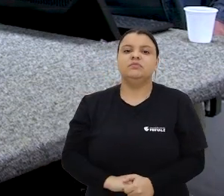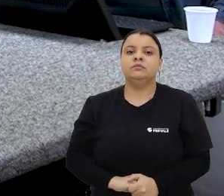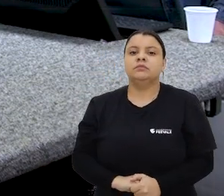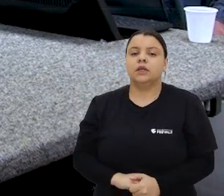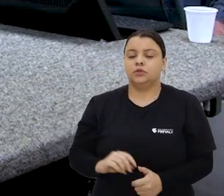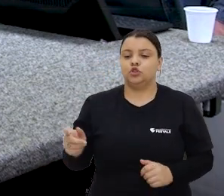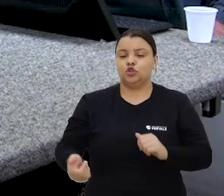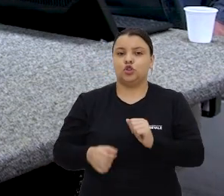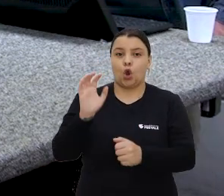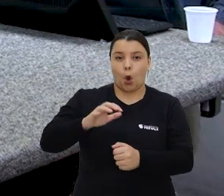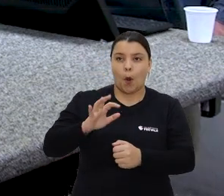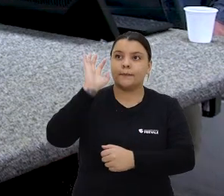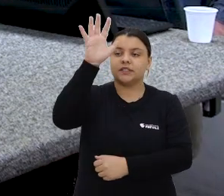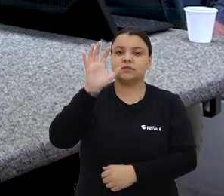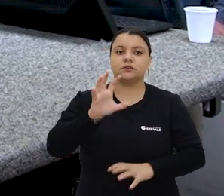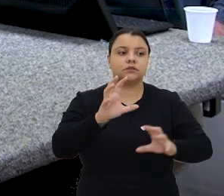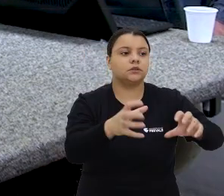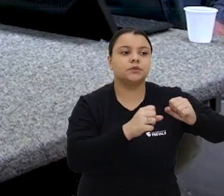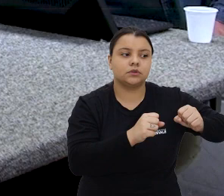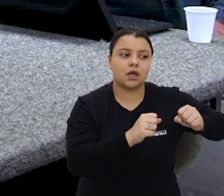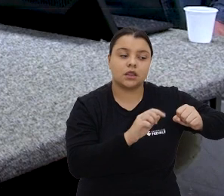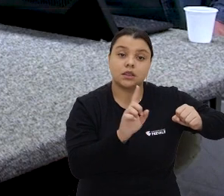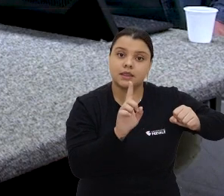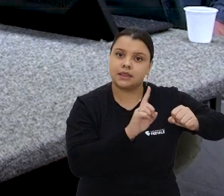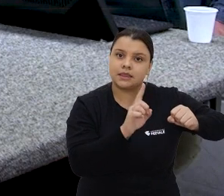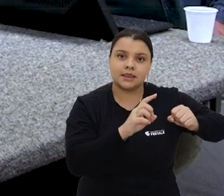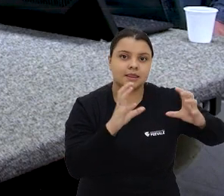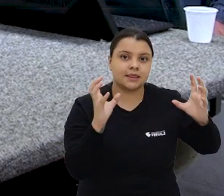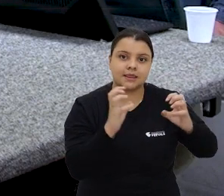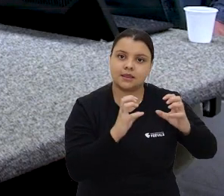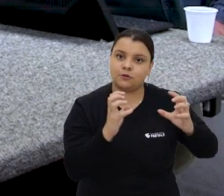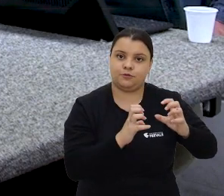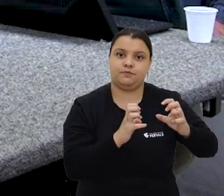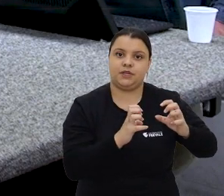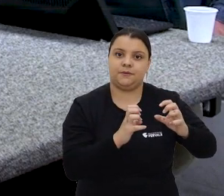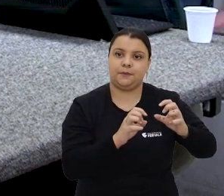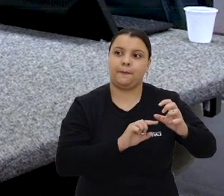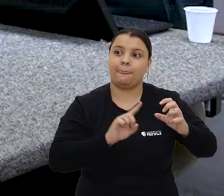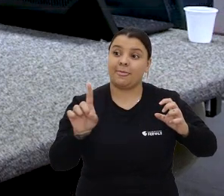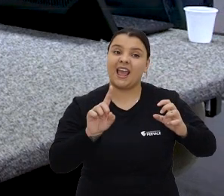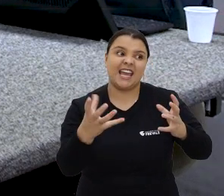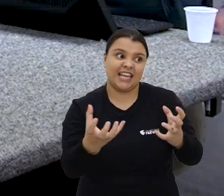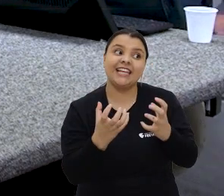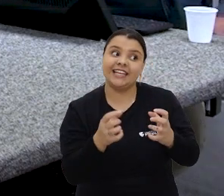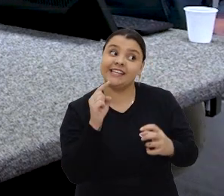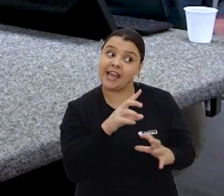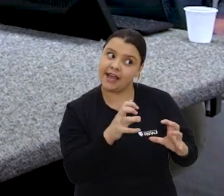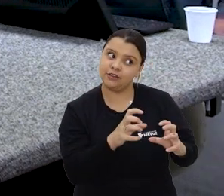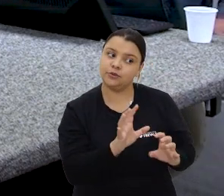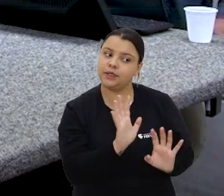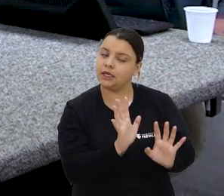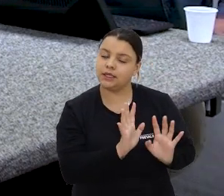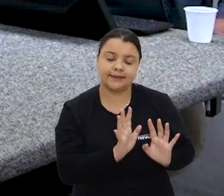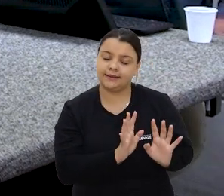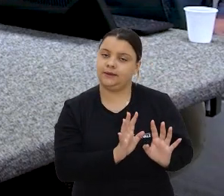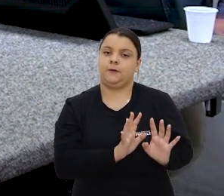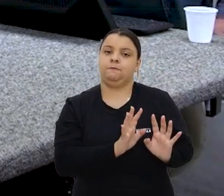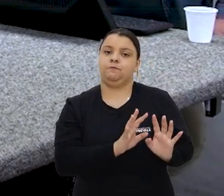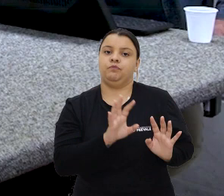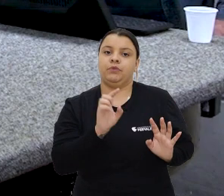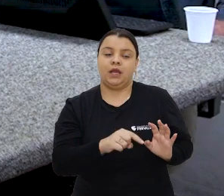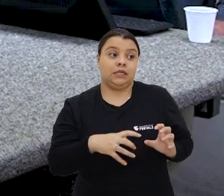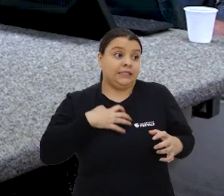Ele me segura e diz, cara, não faz, porque é tudo que eles estão querendo fazer contigo é